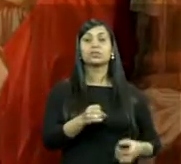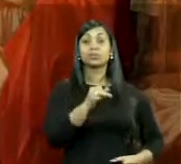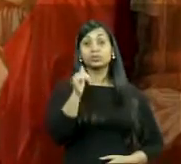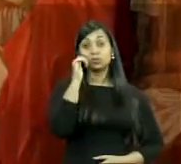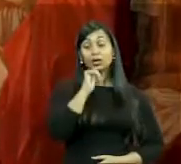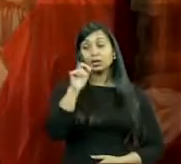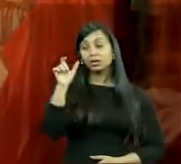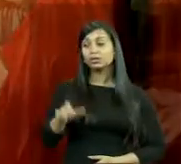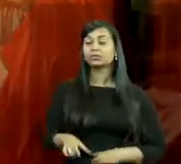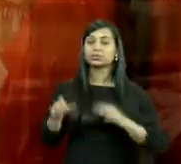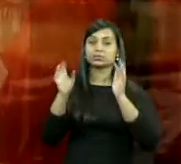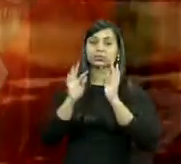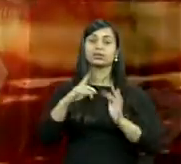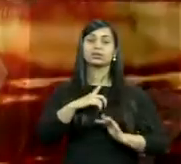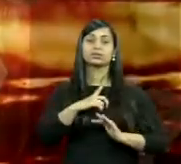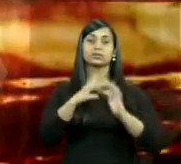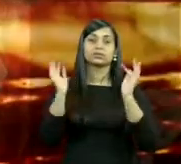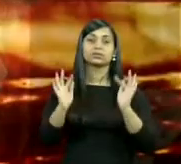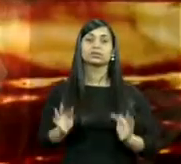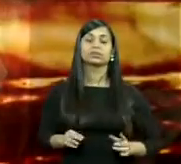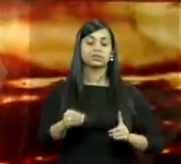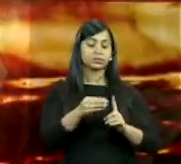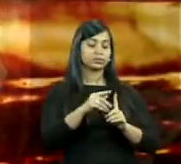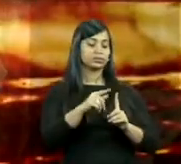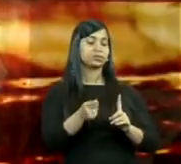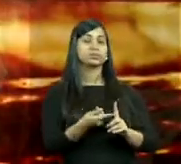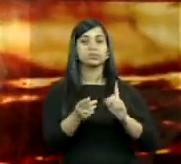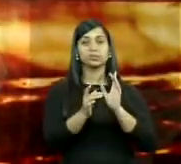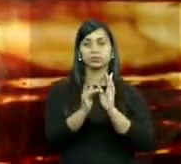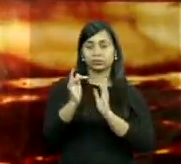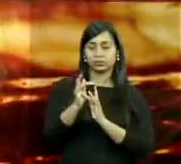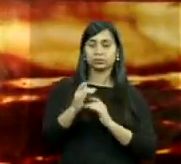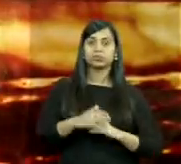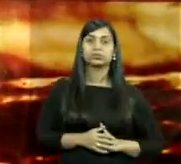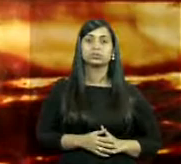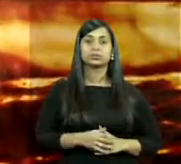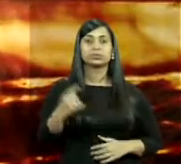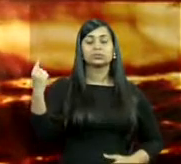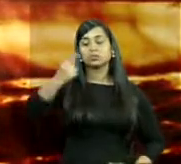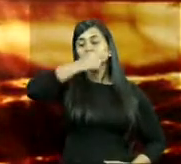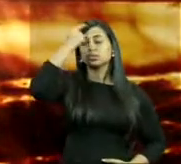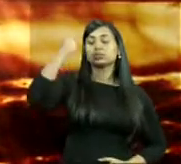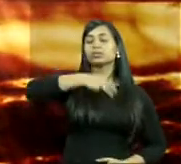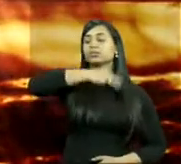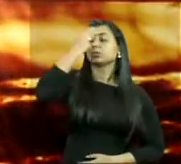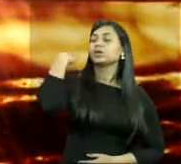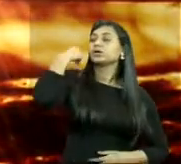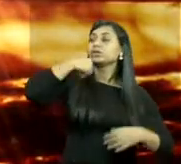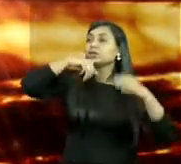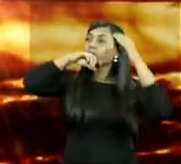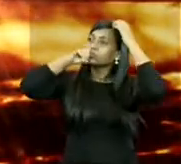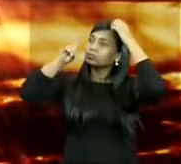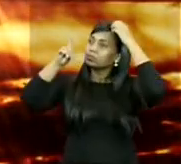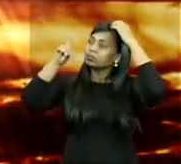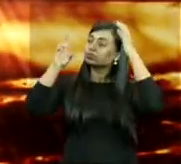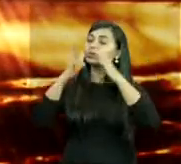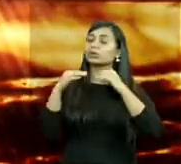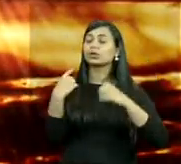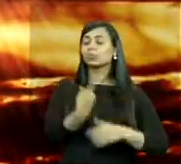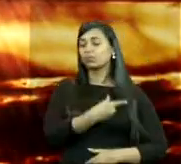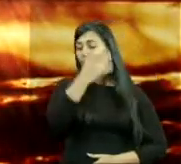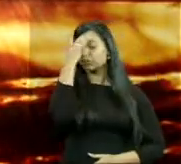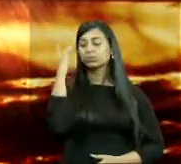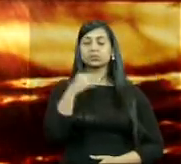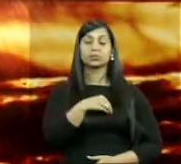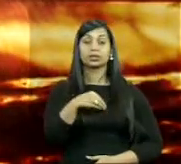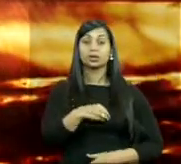Senhor é convosco. Bendita sois vós entre as mulheres, e bendito é o fruto do vosso ventre, Jesus. Santa Maria, Mãe de Deus,